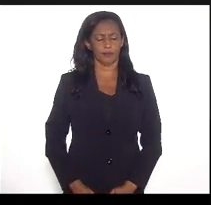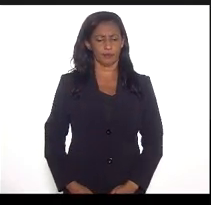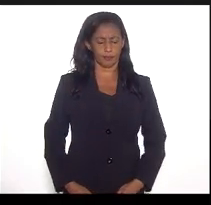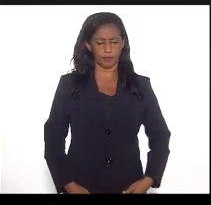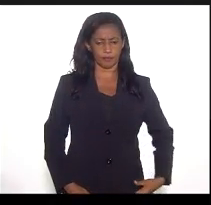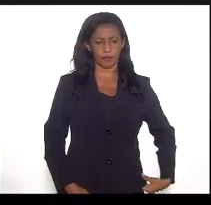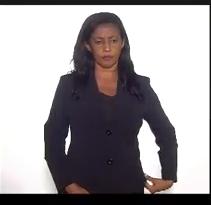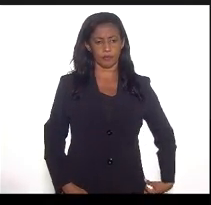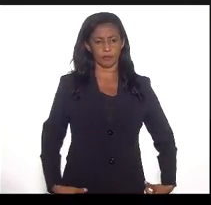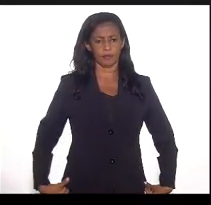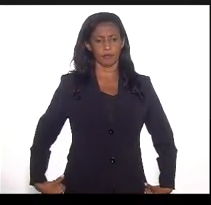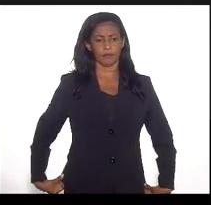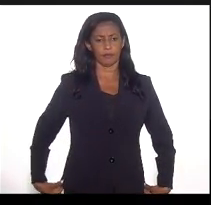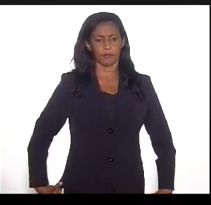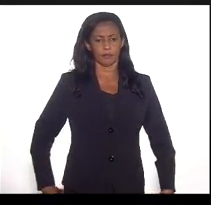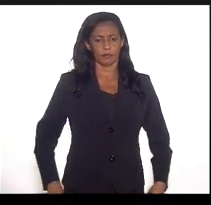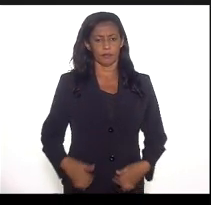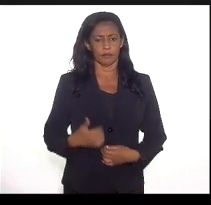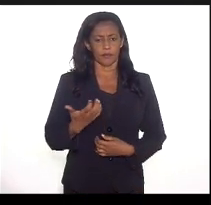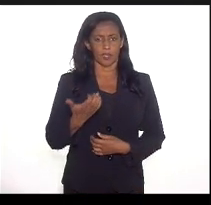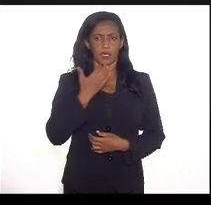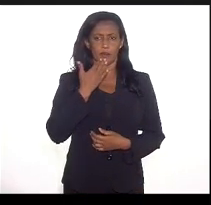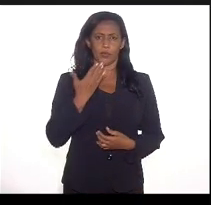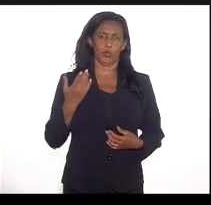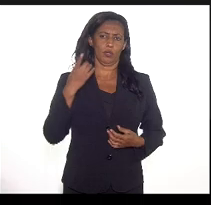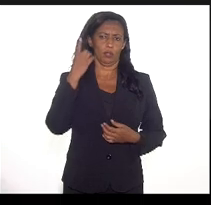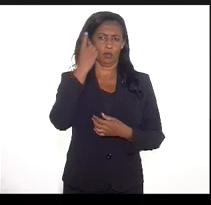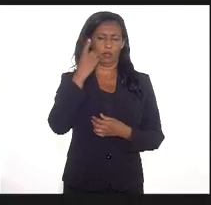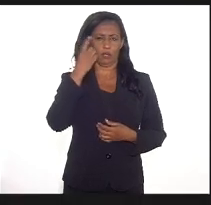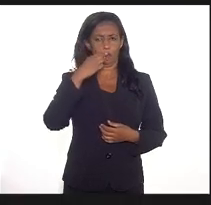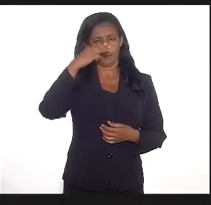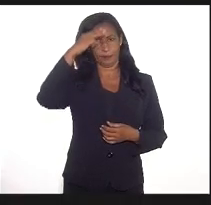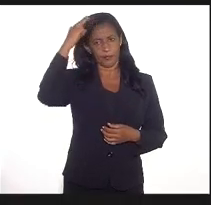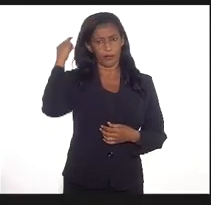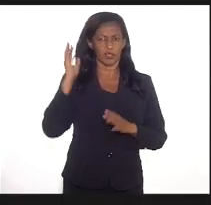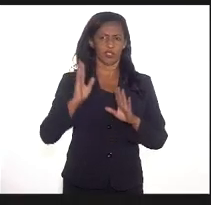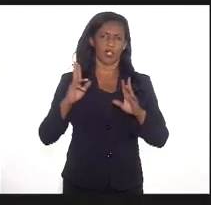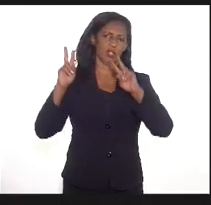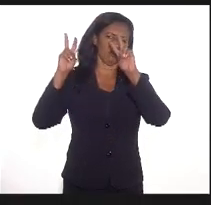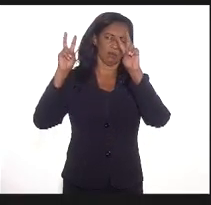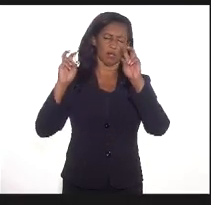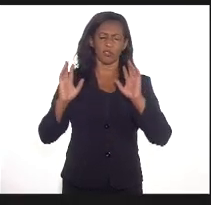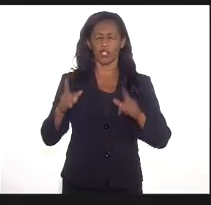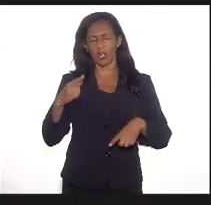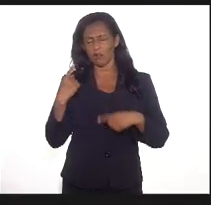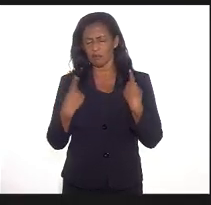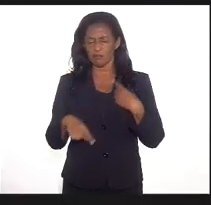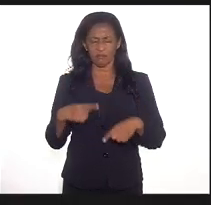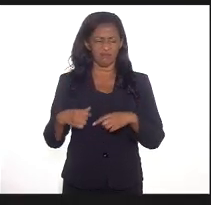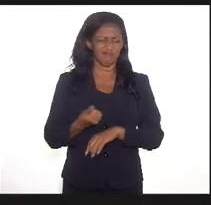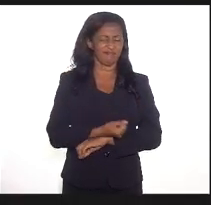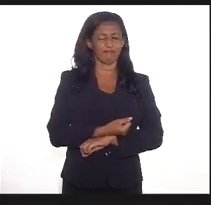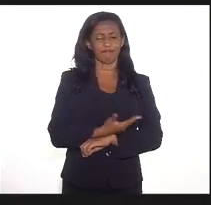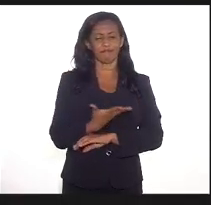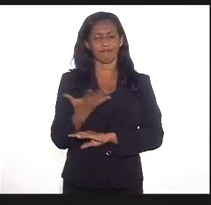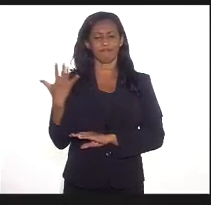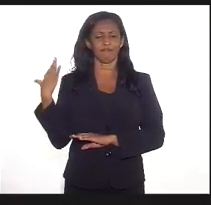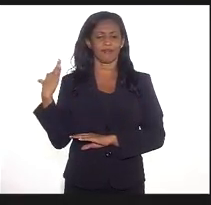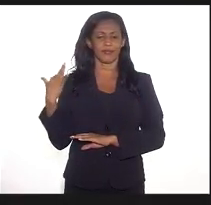ao deputado Márcio Pacheco, já que esse tema foi tão discutido tantas vezes,